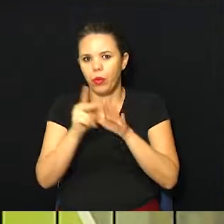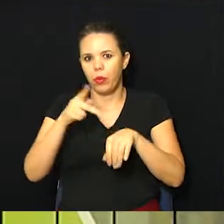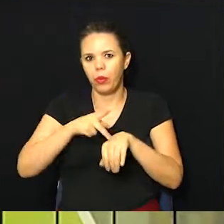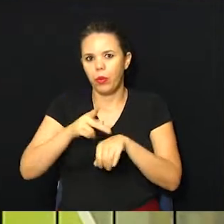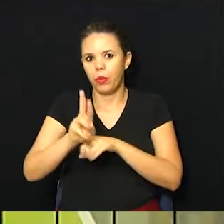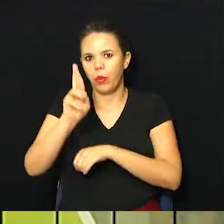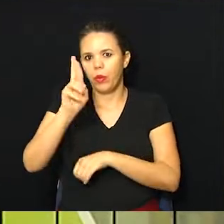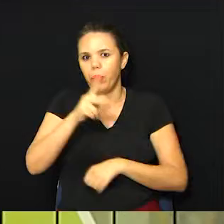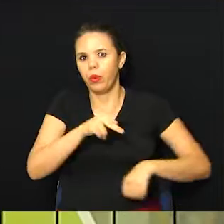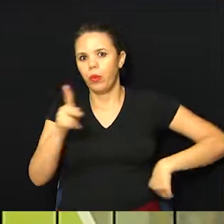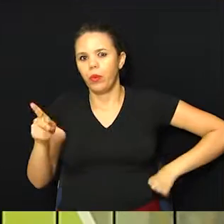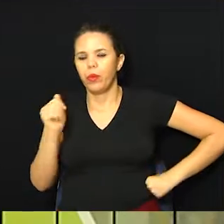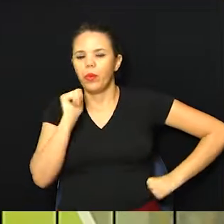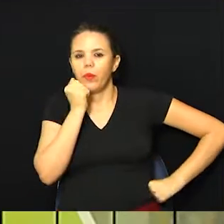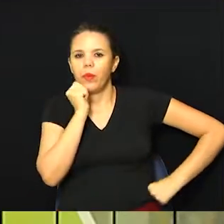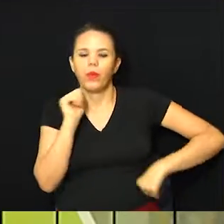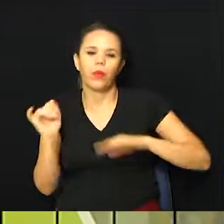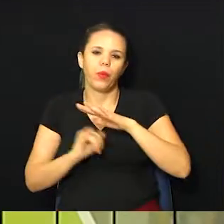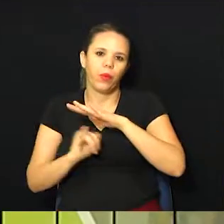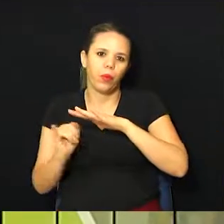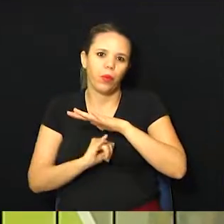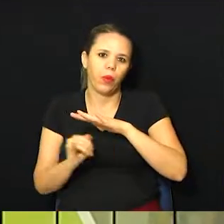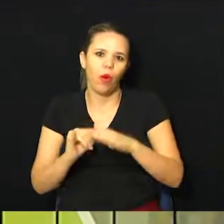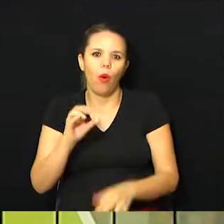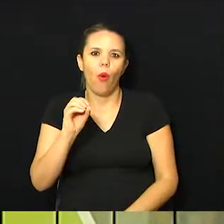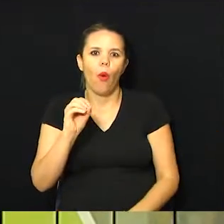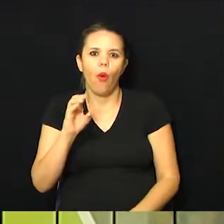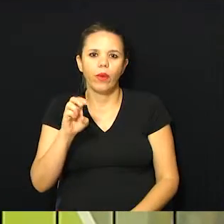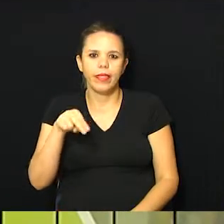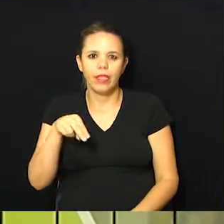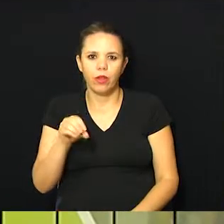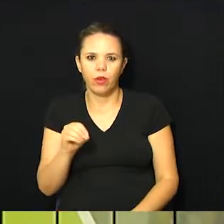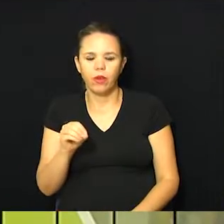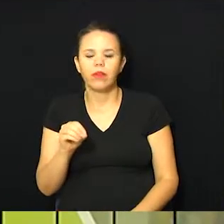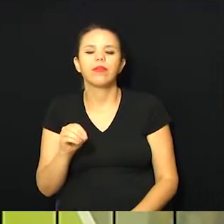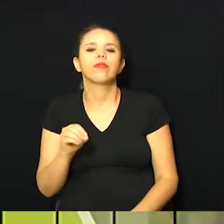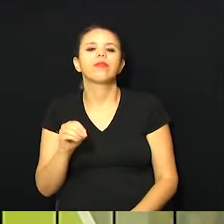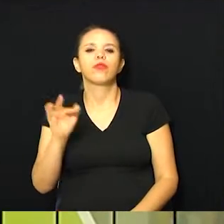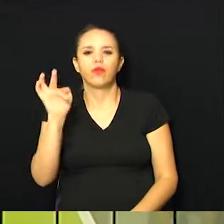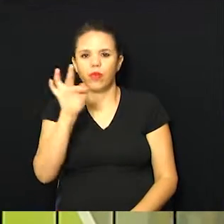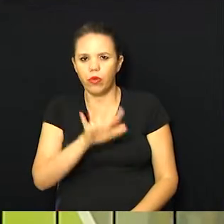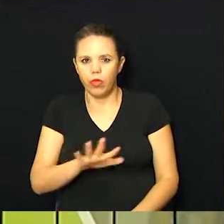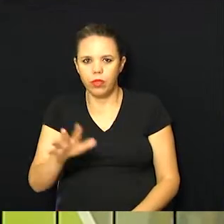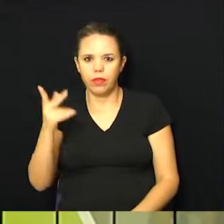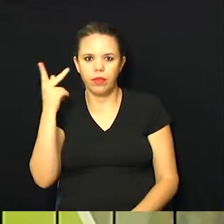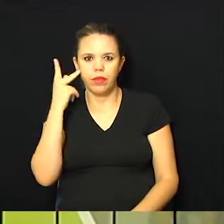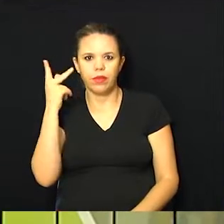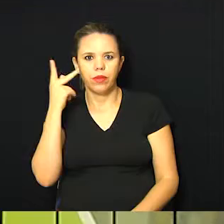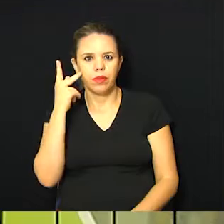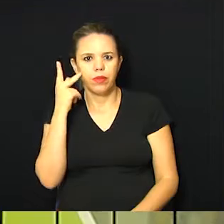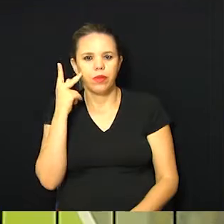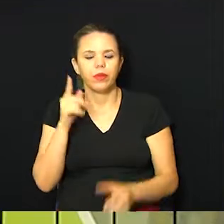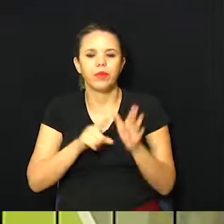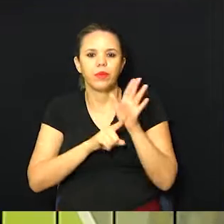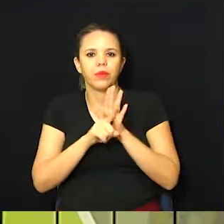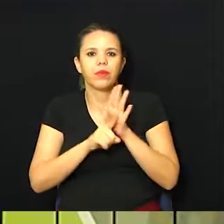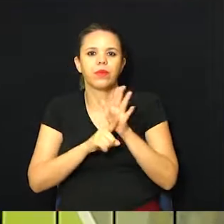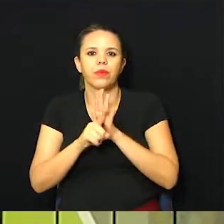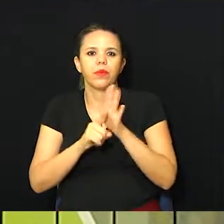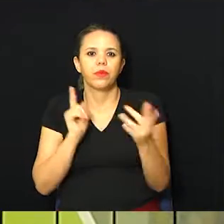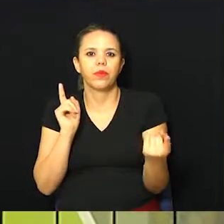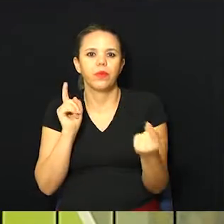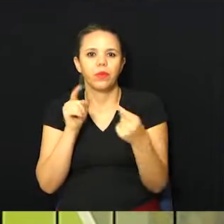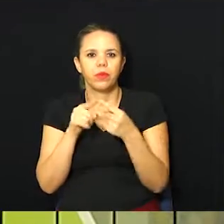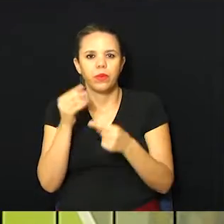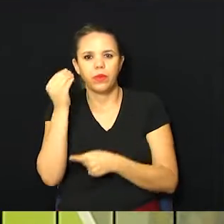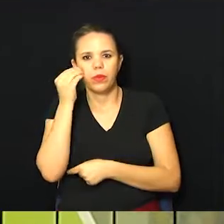e também cientistas do Instituto Oceanográfico da Universidade de São Paulo conduziram um estudo com o objetivo